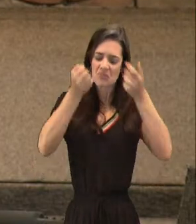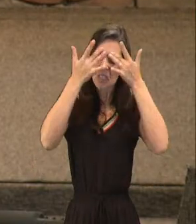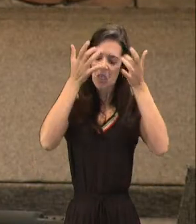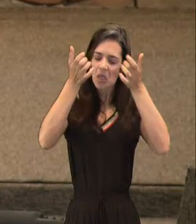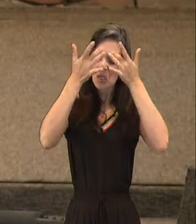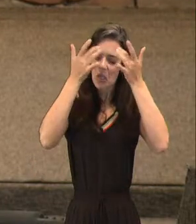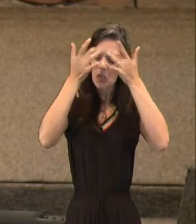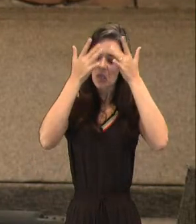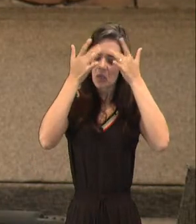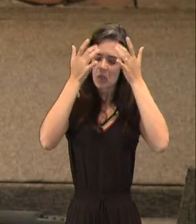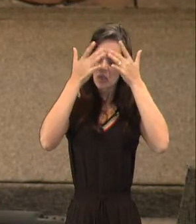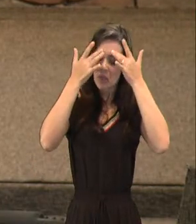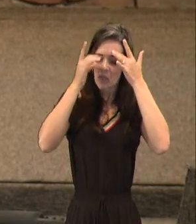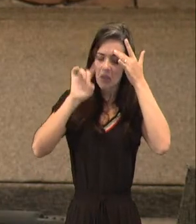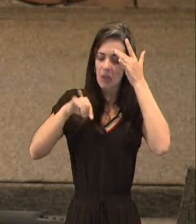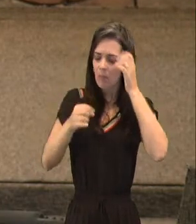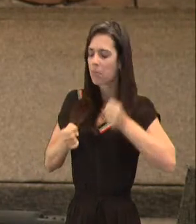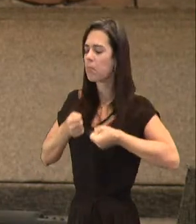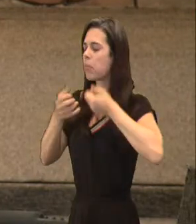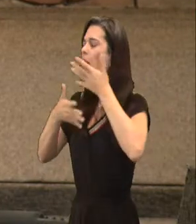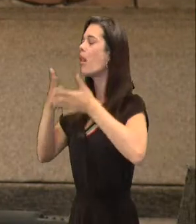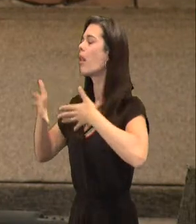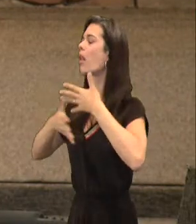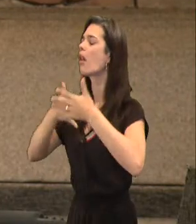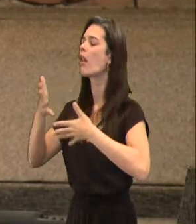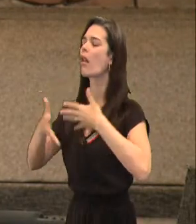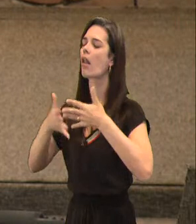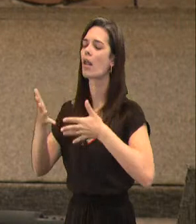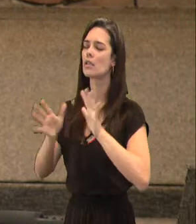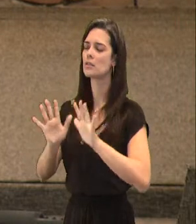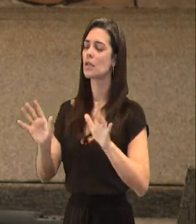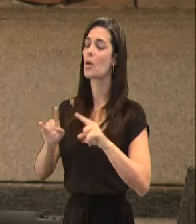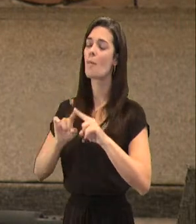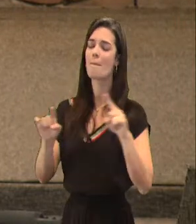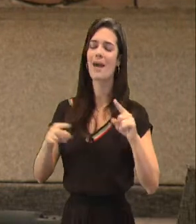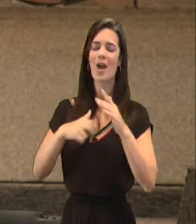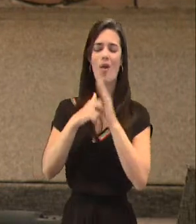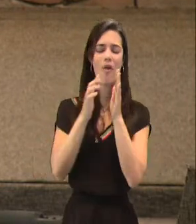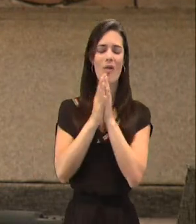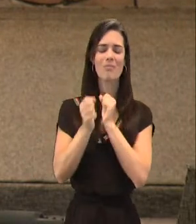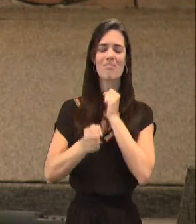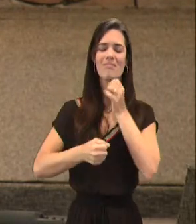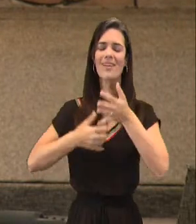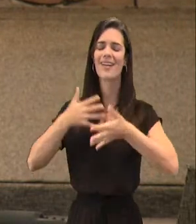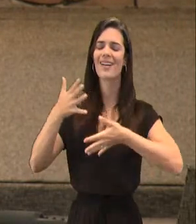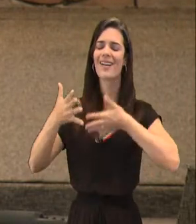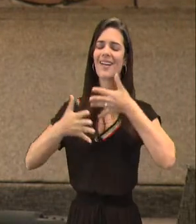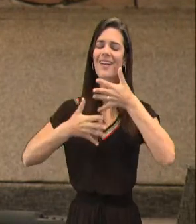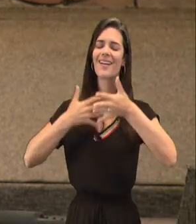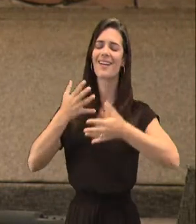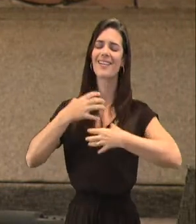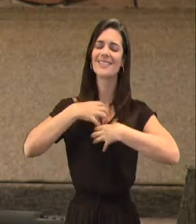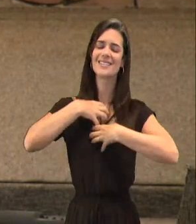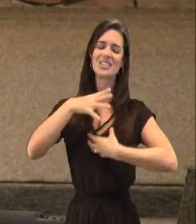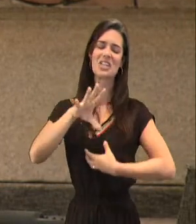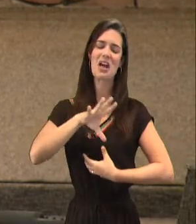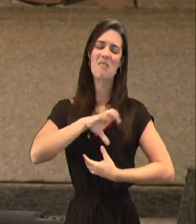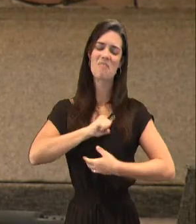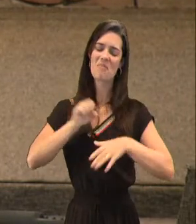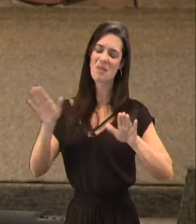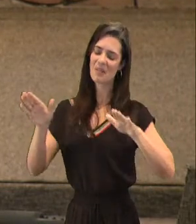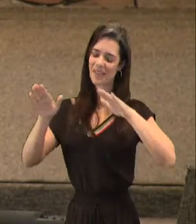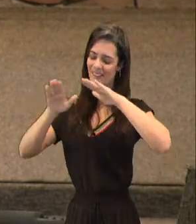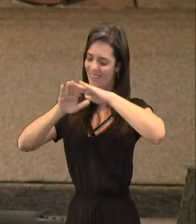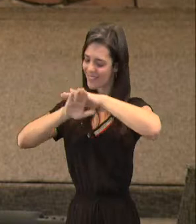ensinadas, mas que sejam sempre orações baseadas no nosso amor, na nossa submissão, na